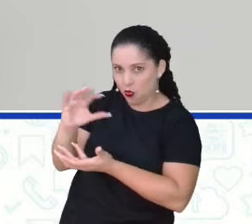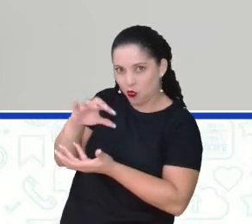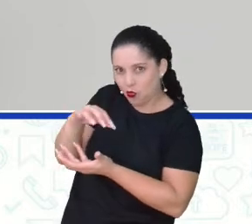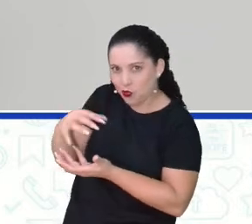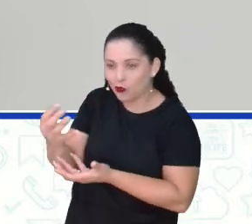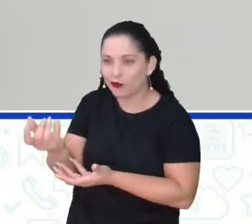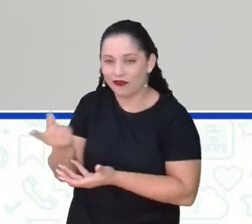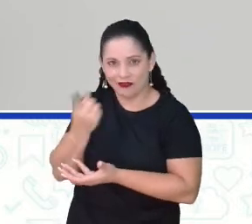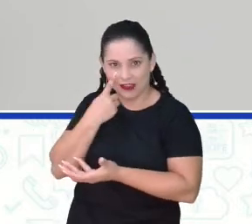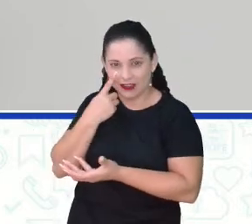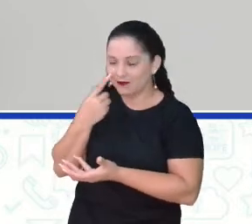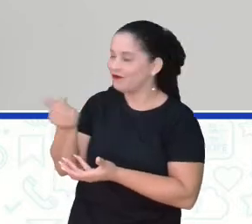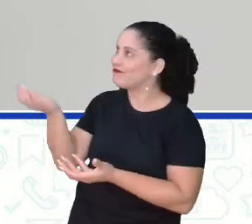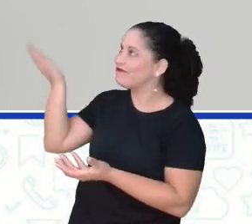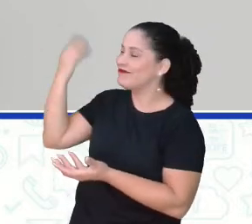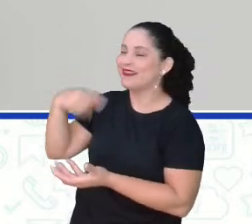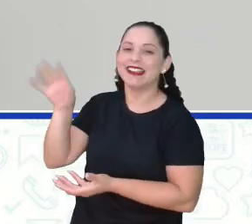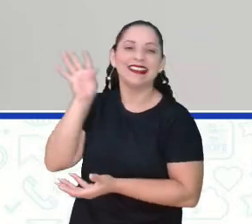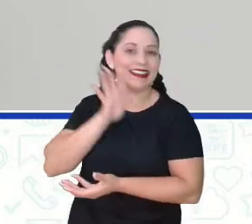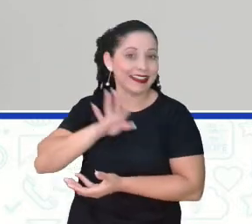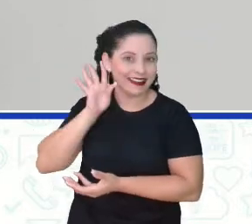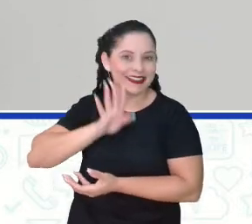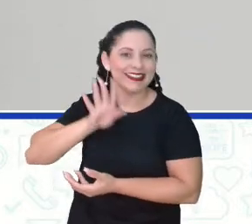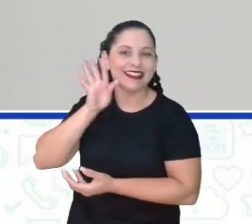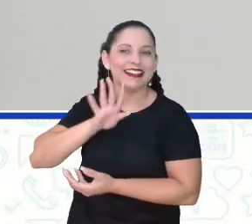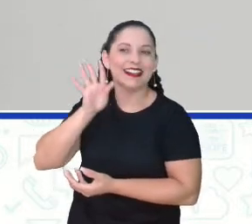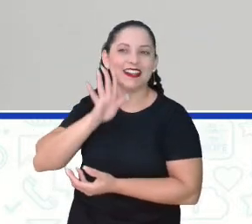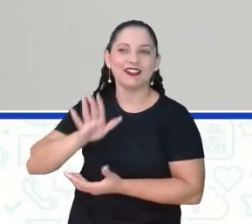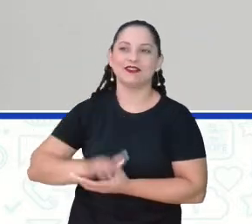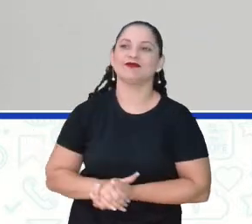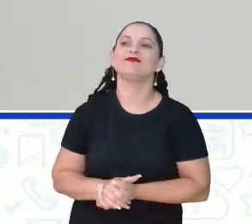Observem. Olha que legal, pessoal.